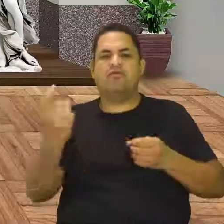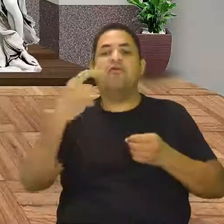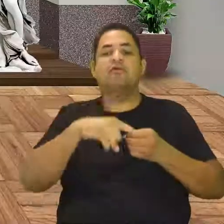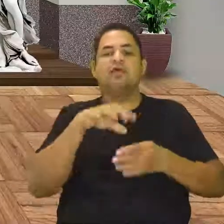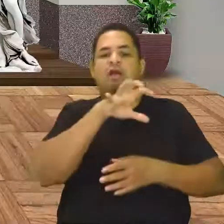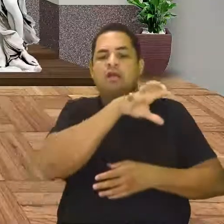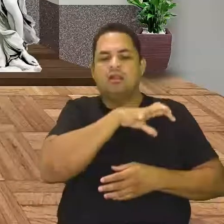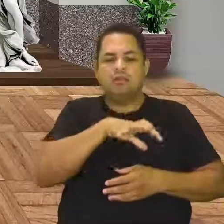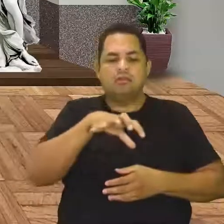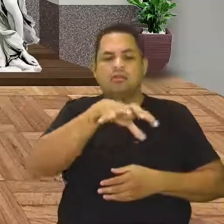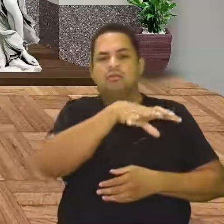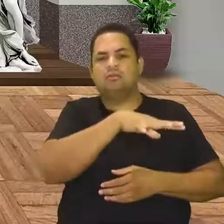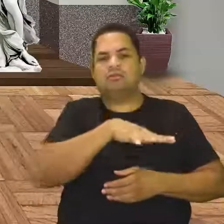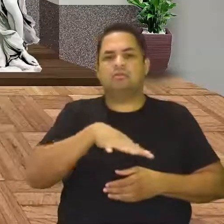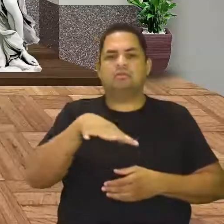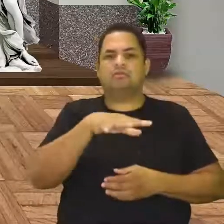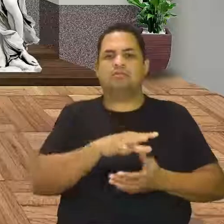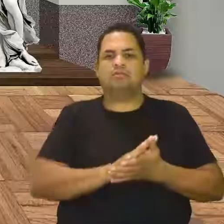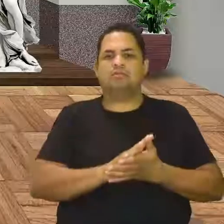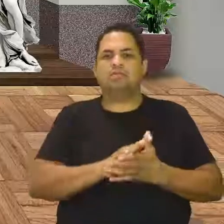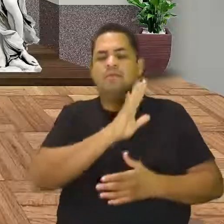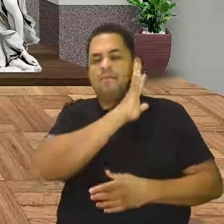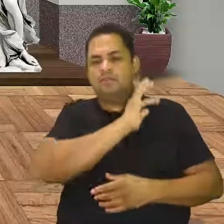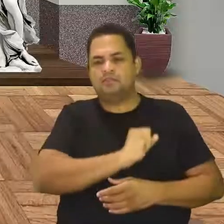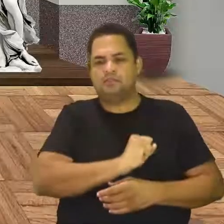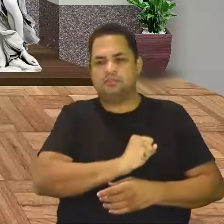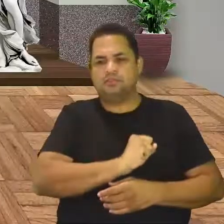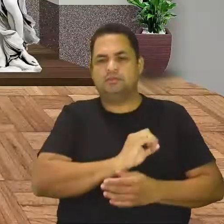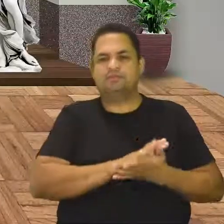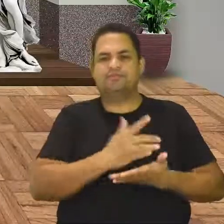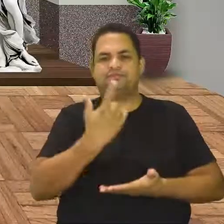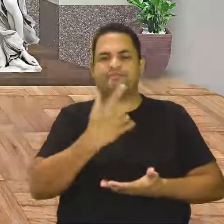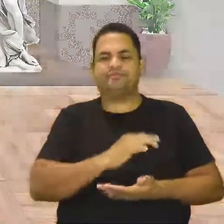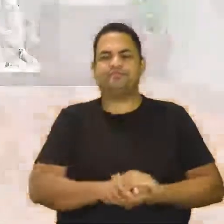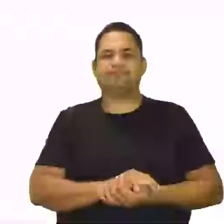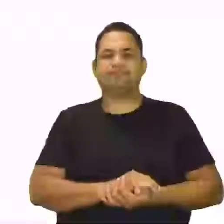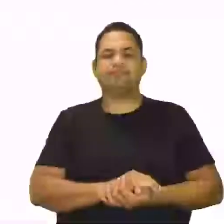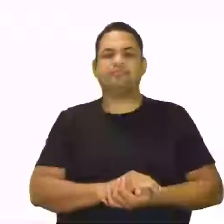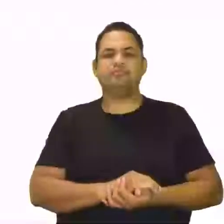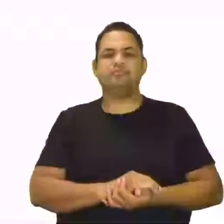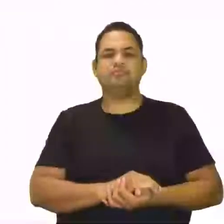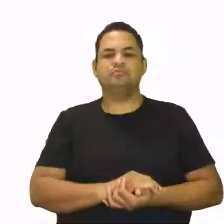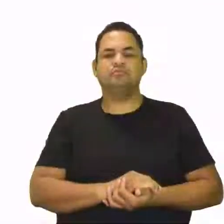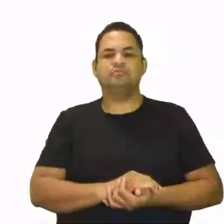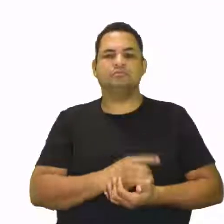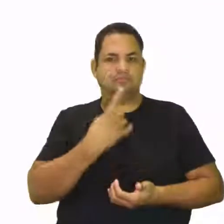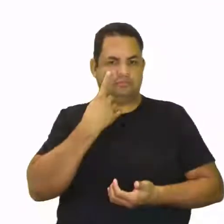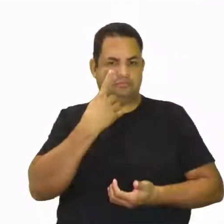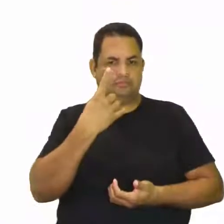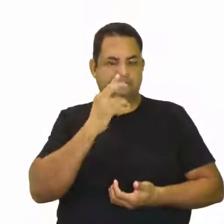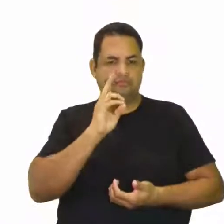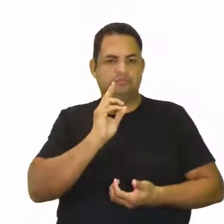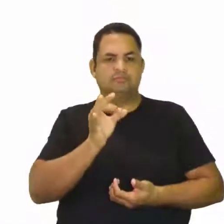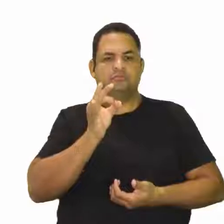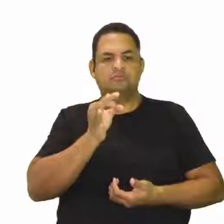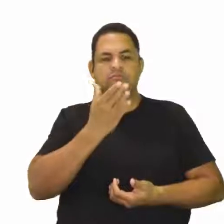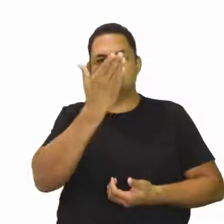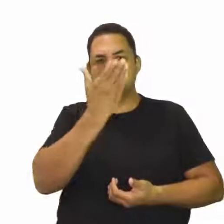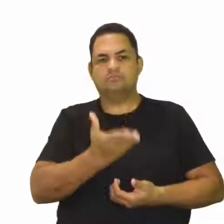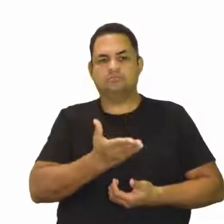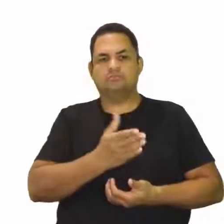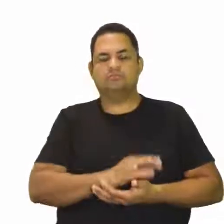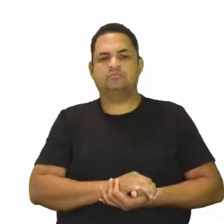região, para o retorno ali da Palestina. Olha aí na tela de vocês, para vocês olharem direitinho da Palestina. Aqui é o